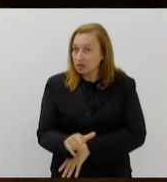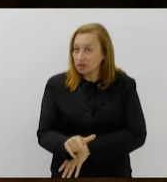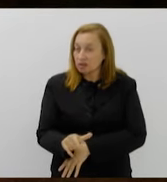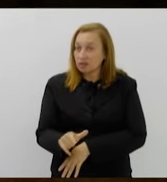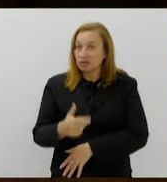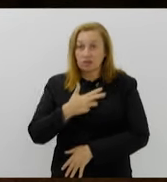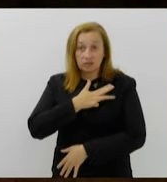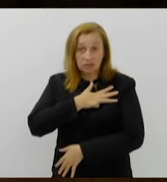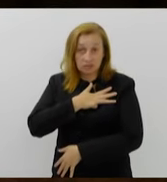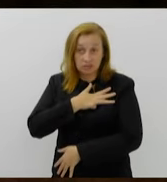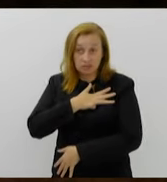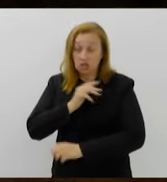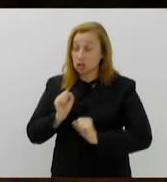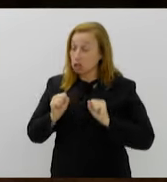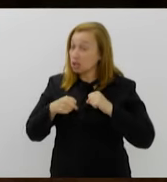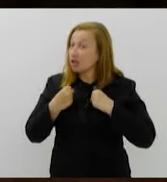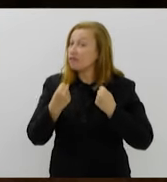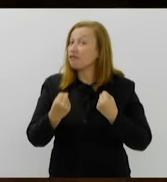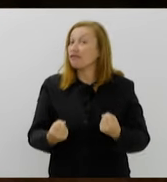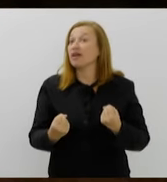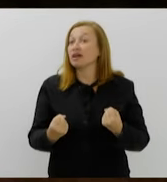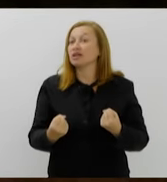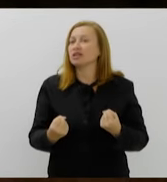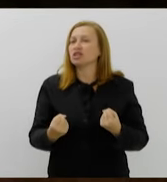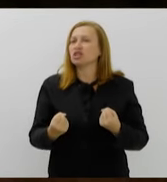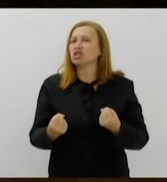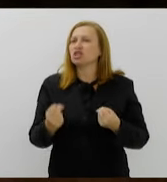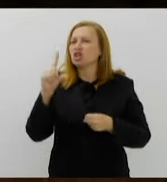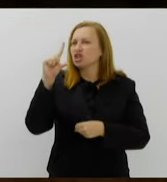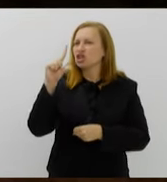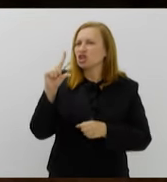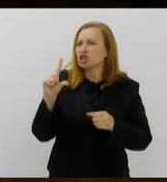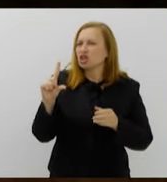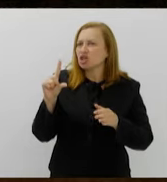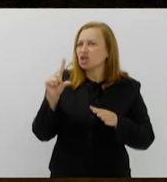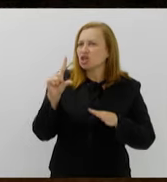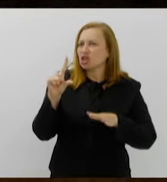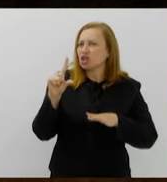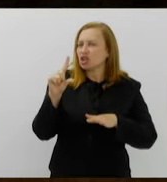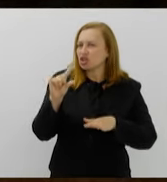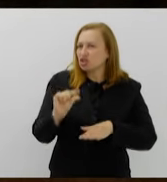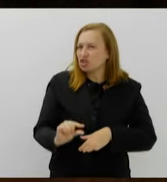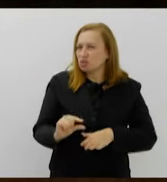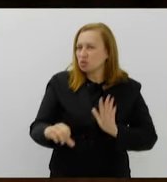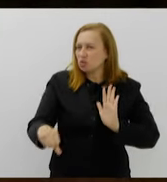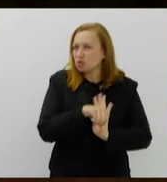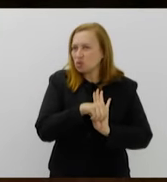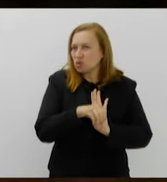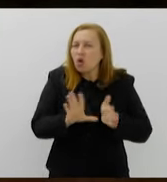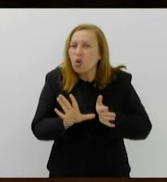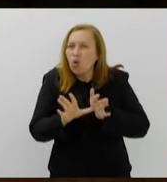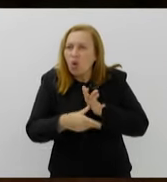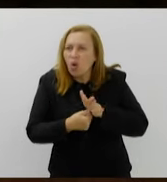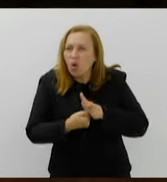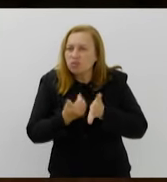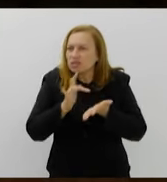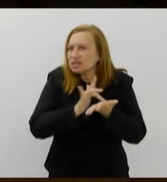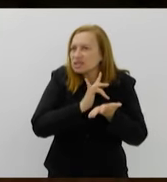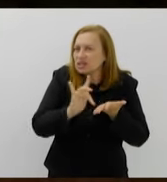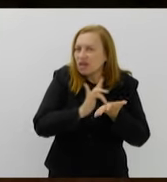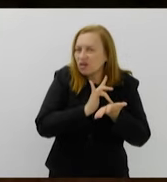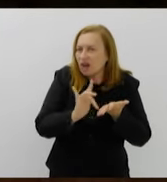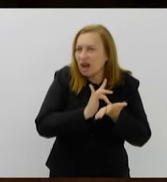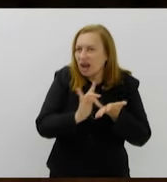república que defende e diminui o cometimento de crime como roubo de celular que atormenta a vida dos